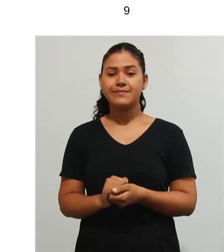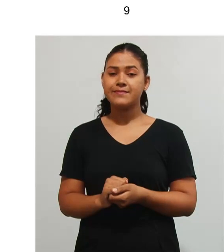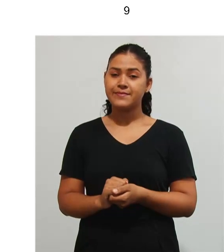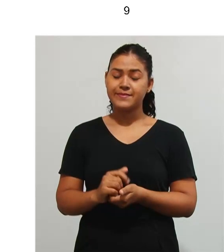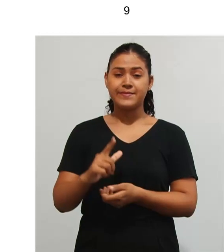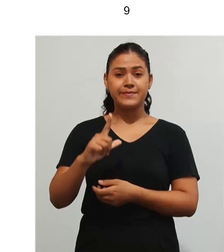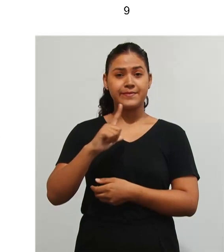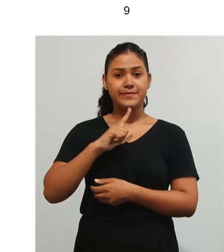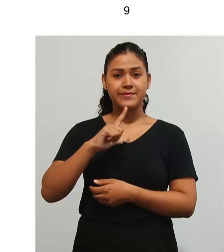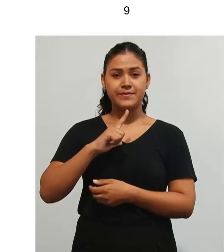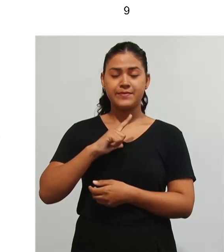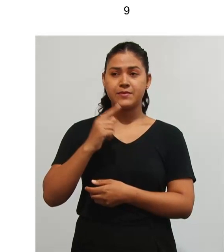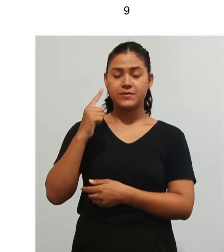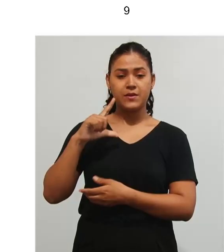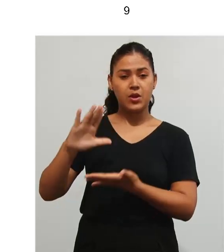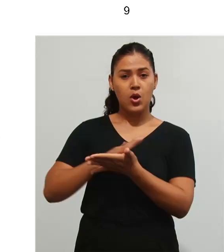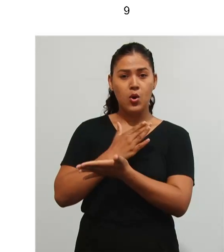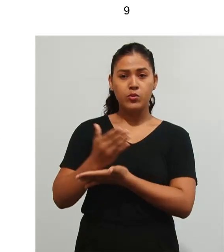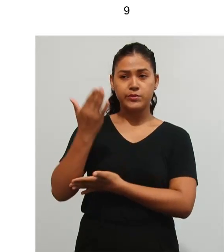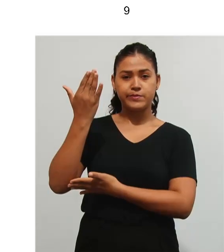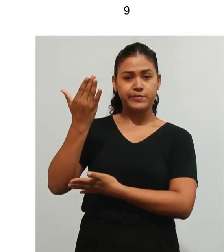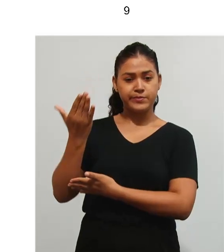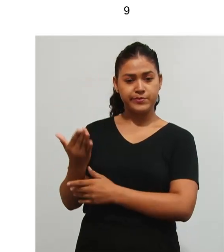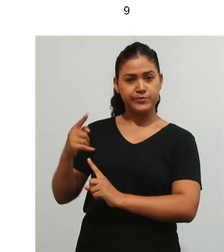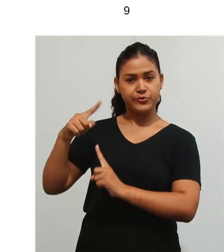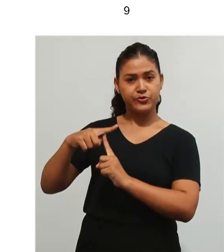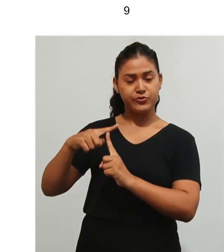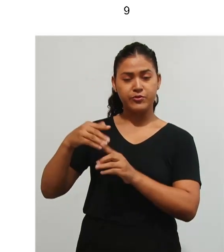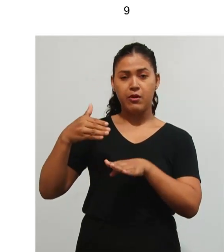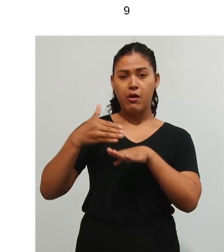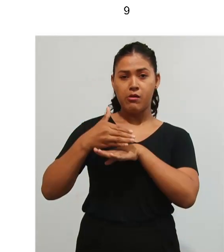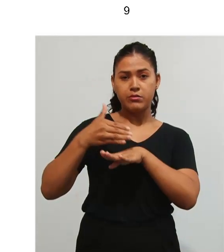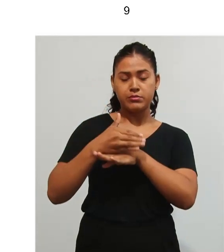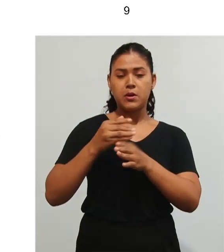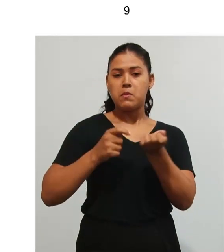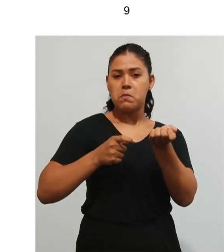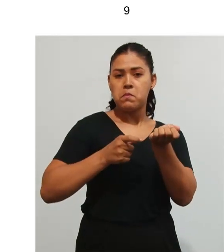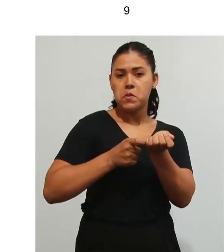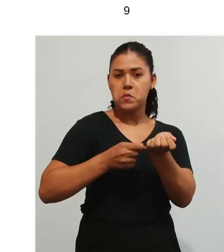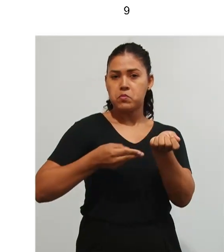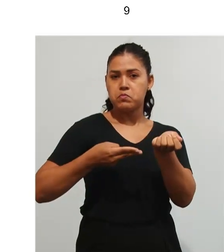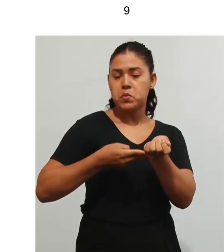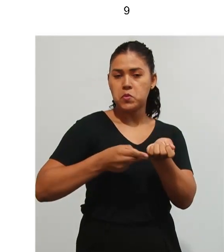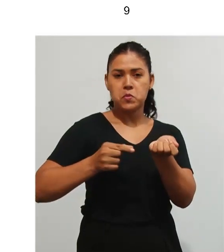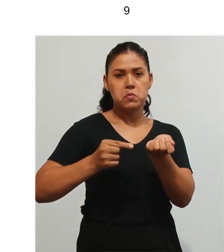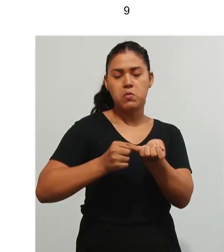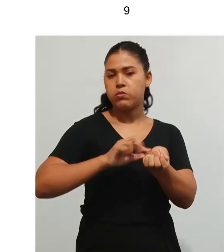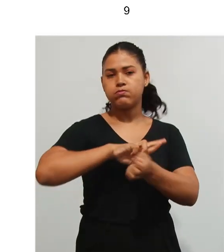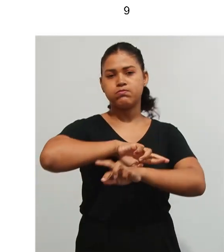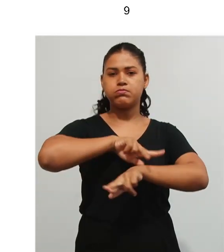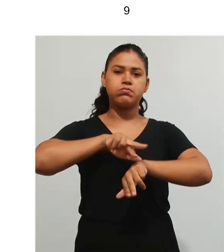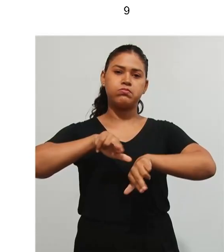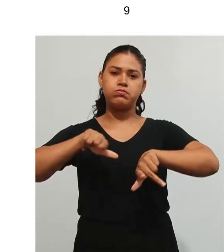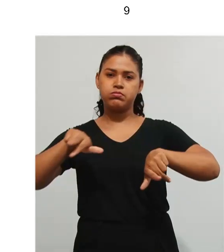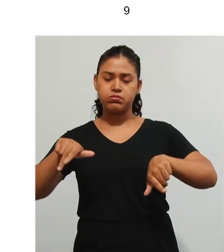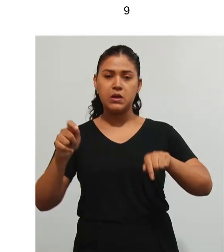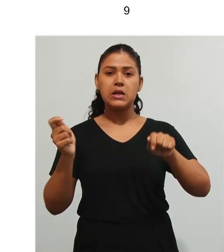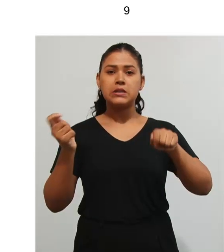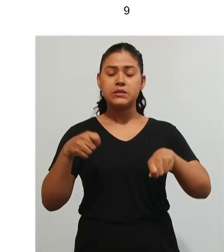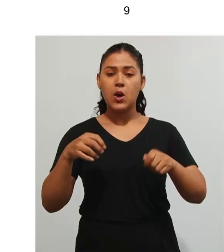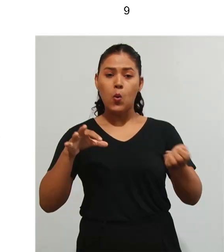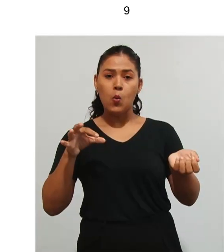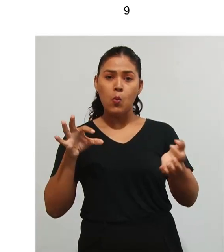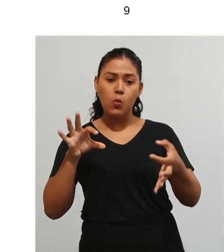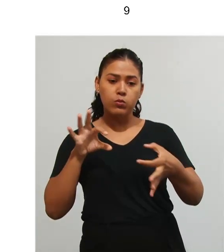aqui os dispositivos de entrada. São dispositivos que permitem que o usuário traga informações externas para dentro da